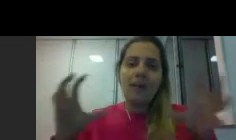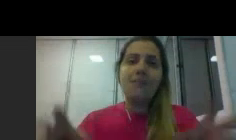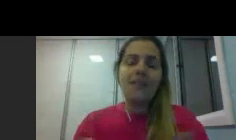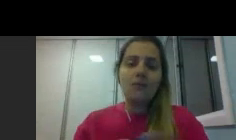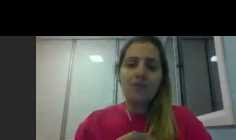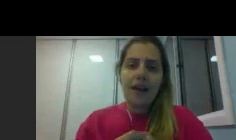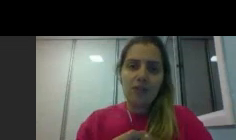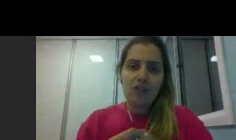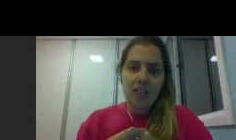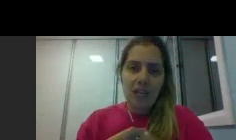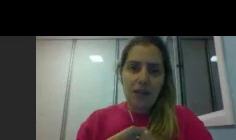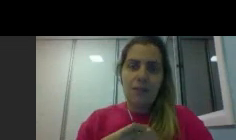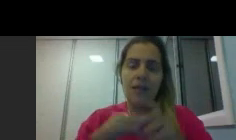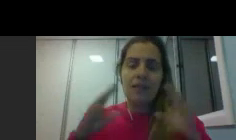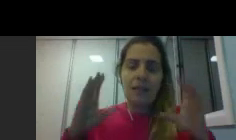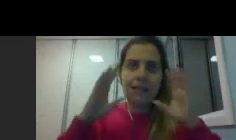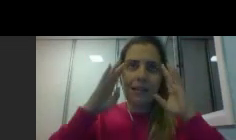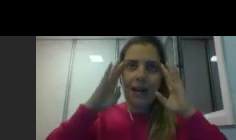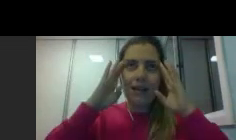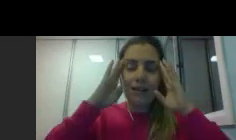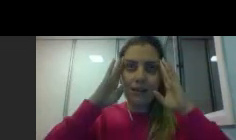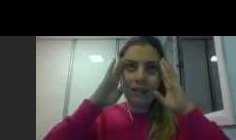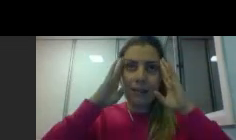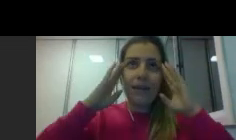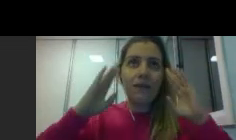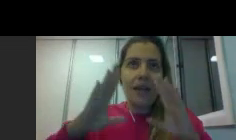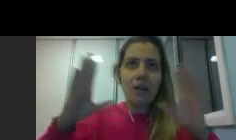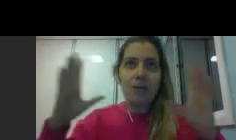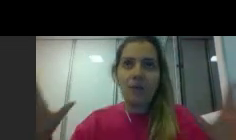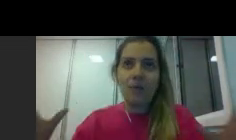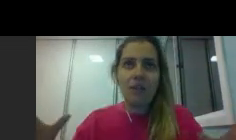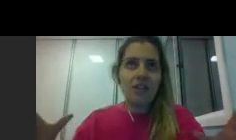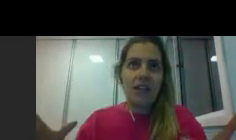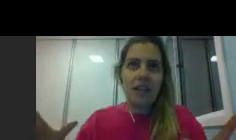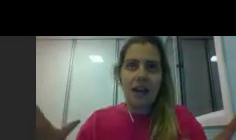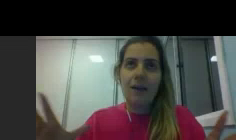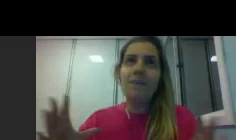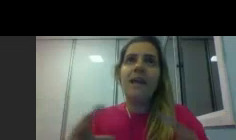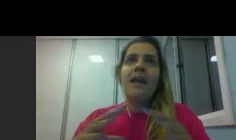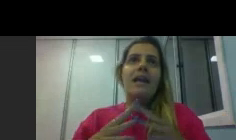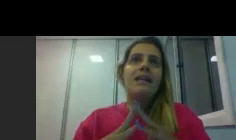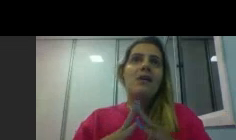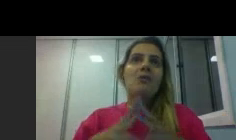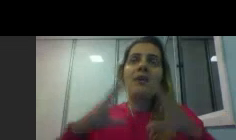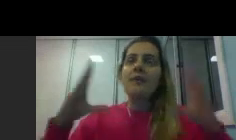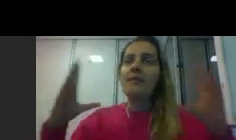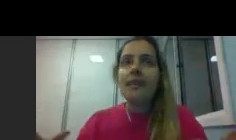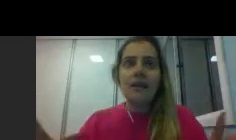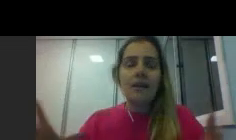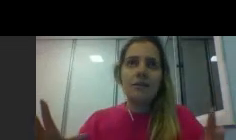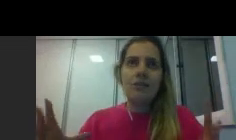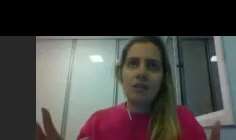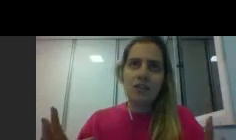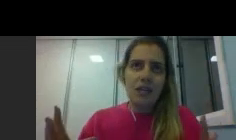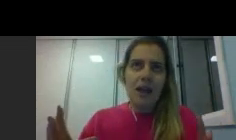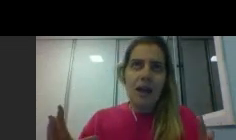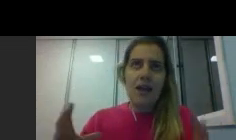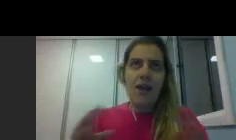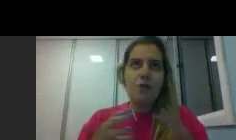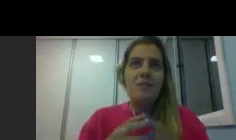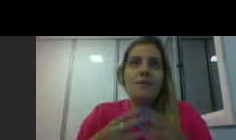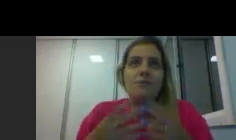da combinação de vários genes. Pensa que esse cara, ele não sabia o que era uma estrutura de DNA, ele não conhecia a estrutura